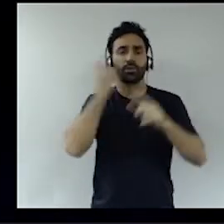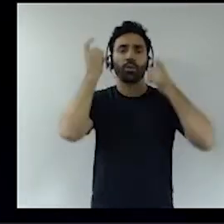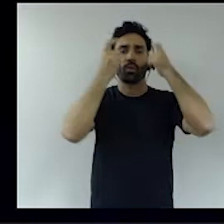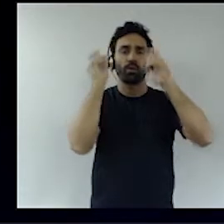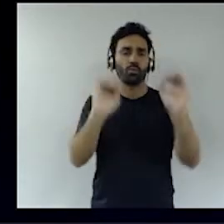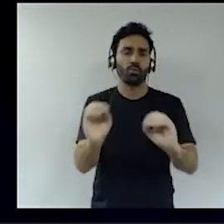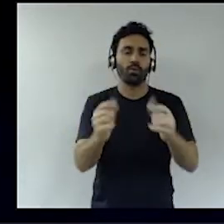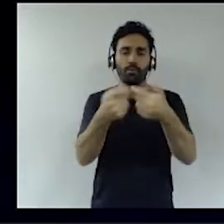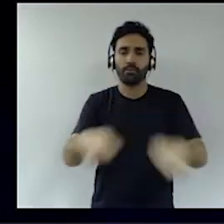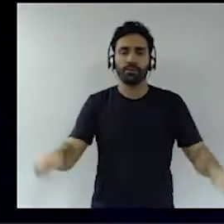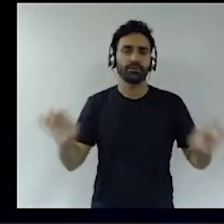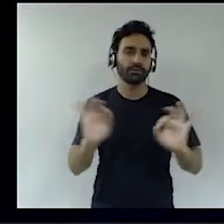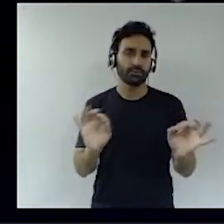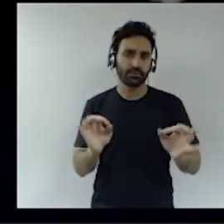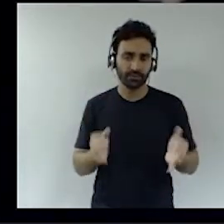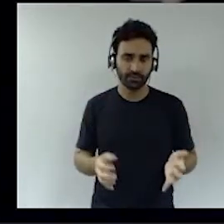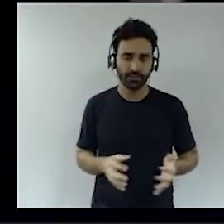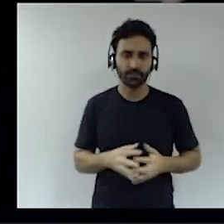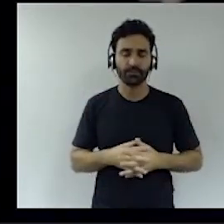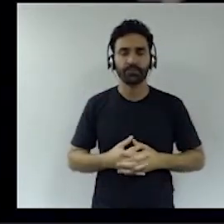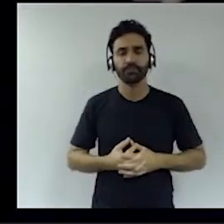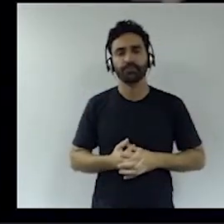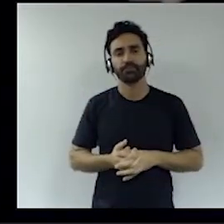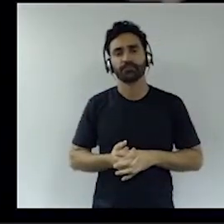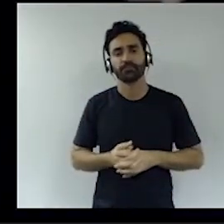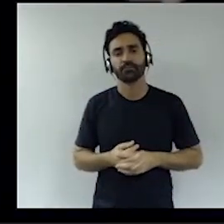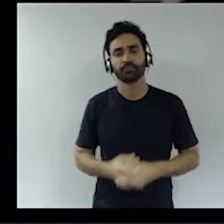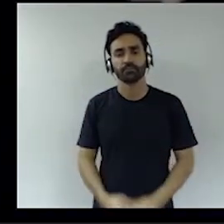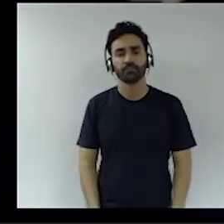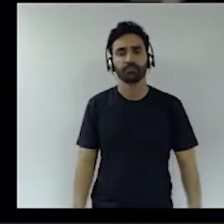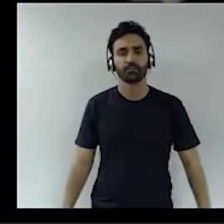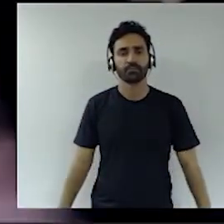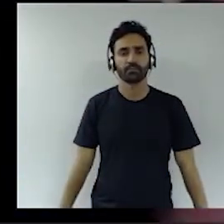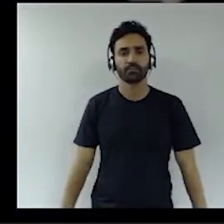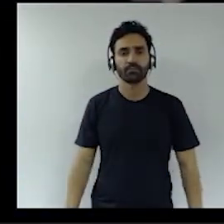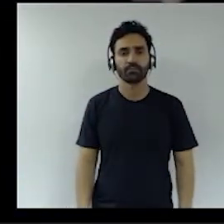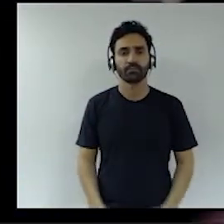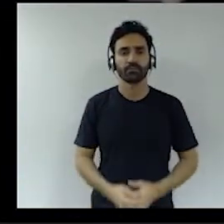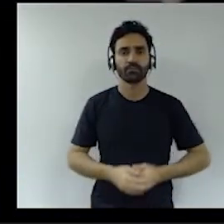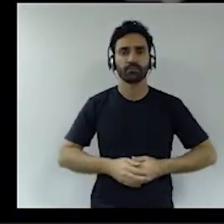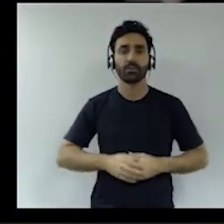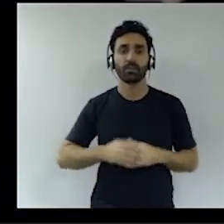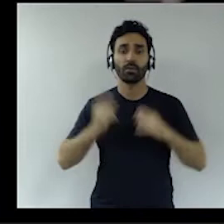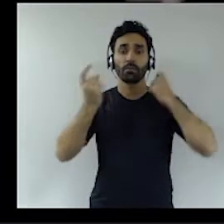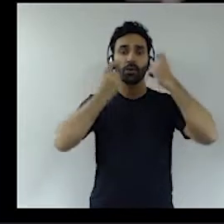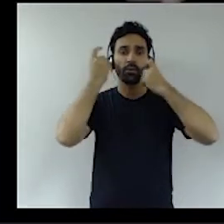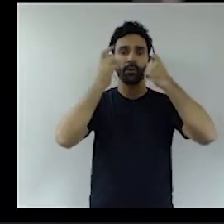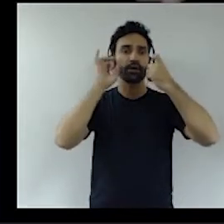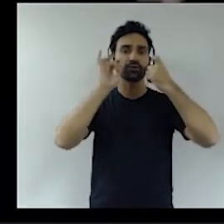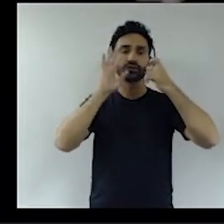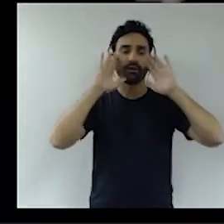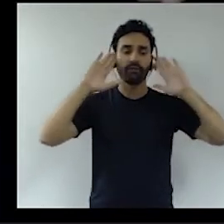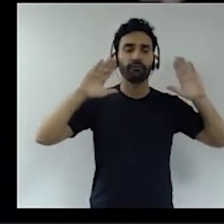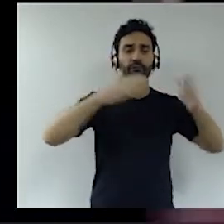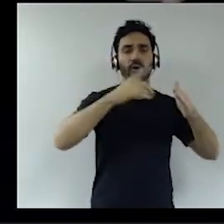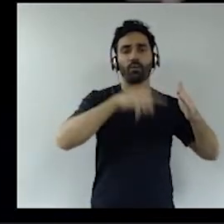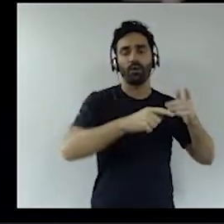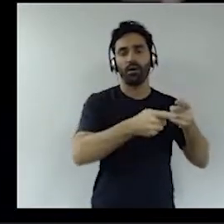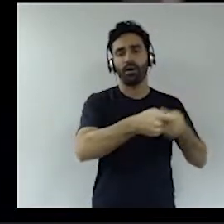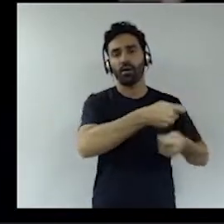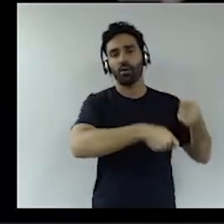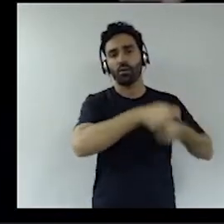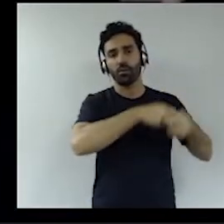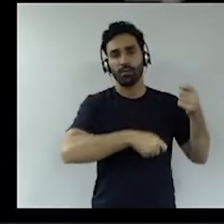preocupação, esse tipo de medida, preocupados talvez com a economia, mas